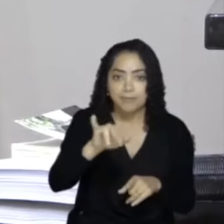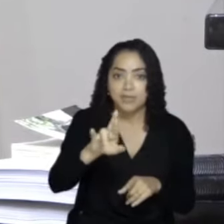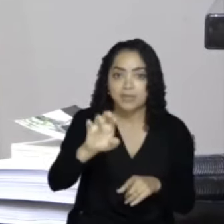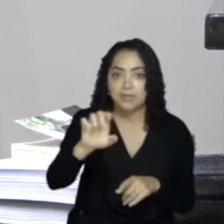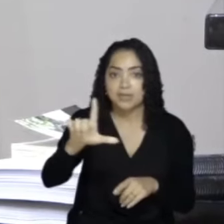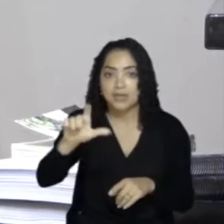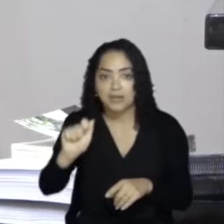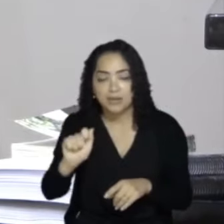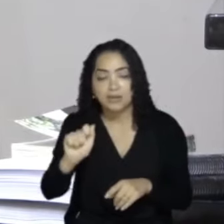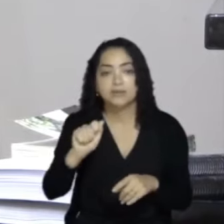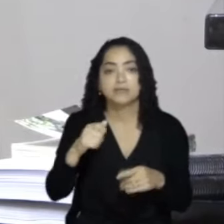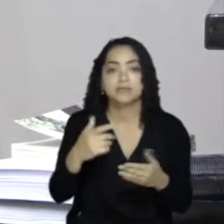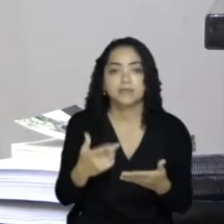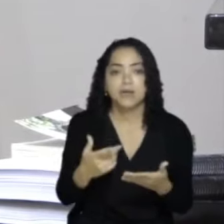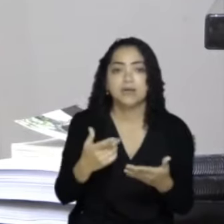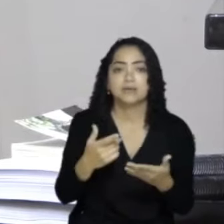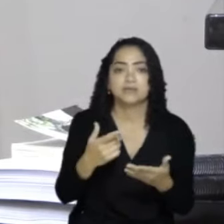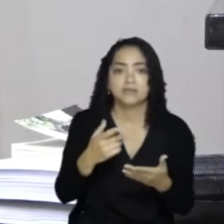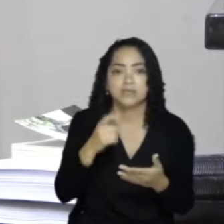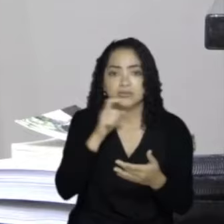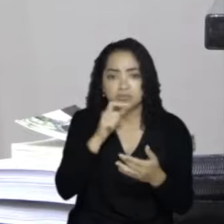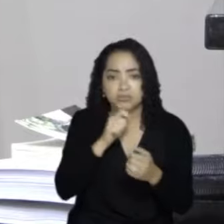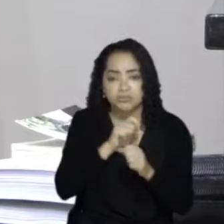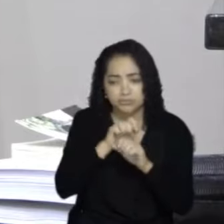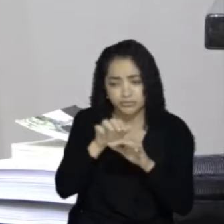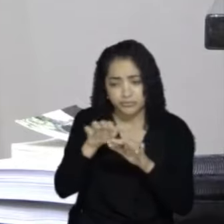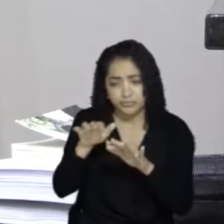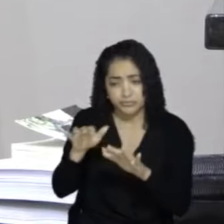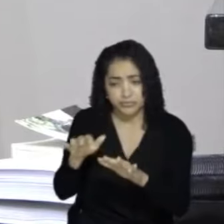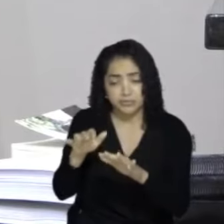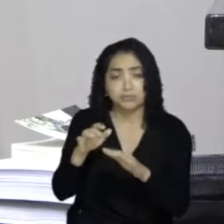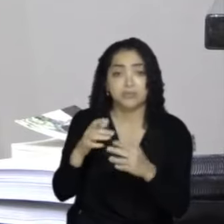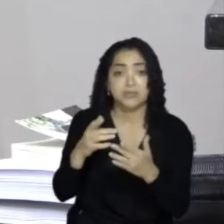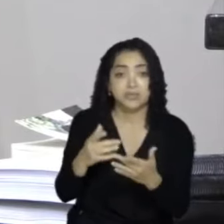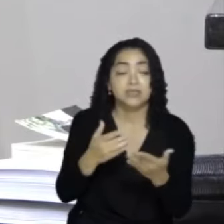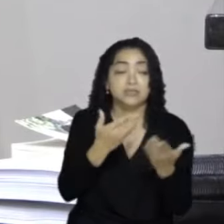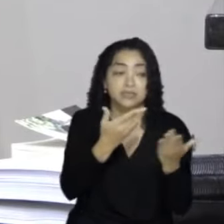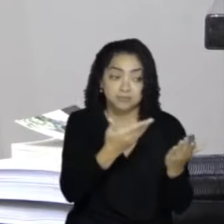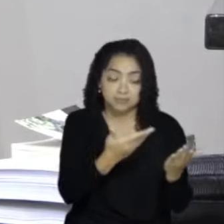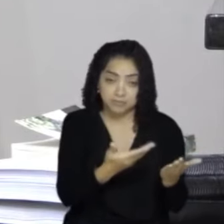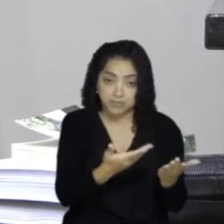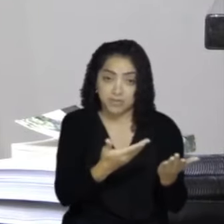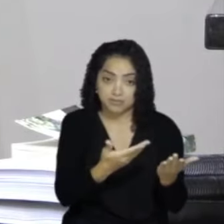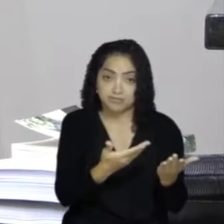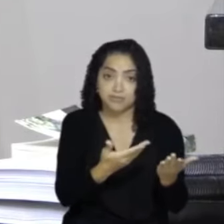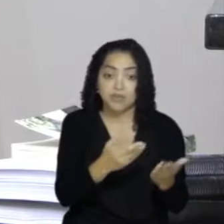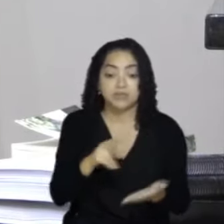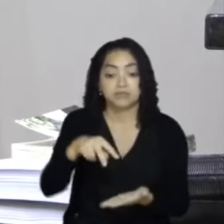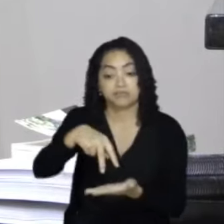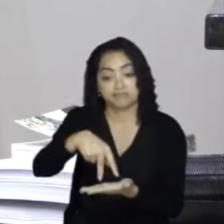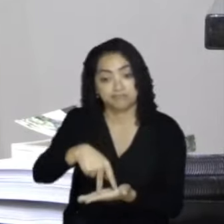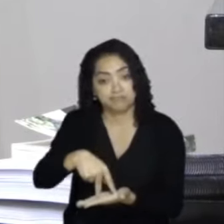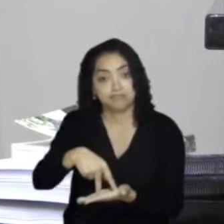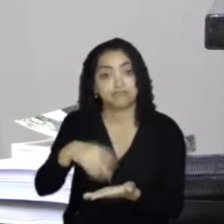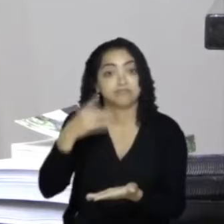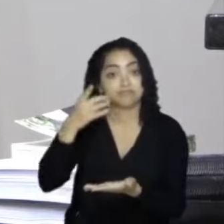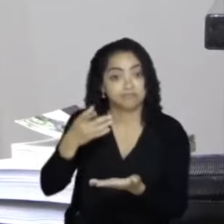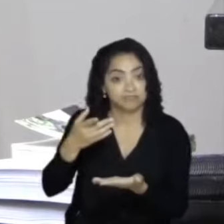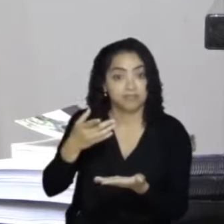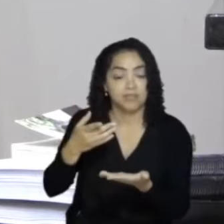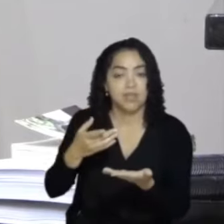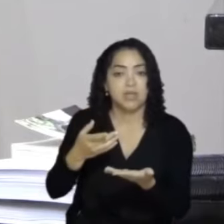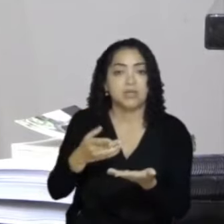Catarina, difamadas por essa bancada. Também serve para quem é bancada feminista, serve para subir aqui na tribuna e também para publicar